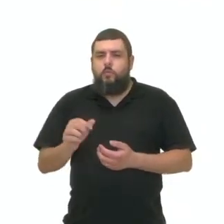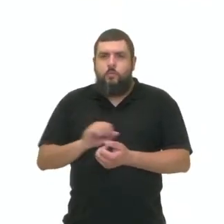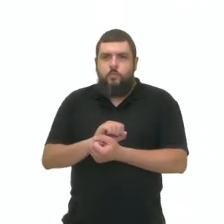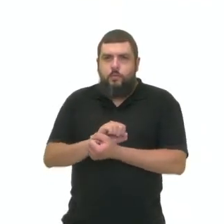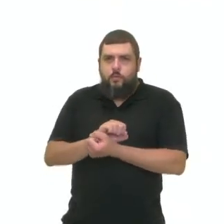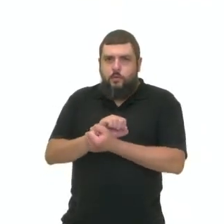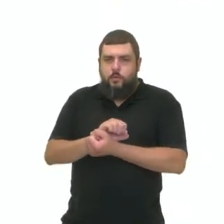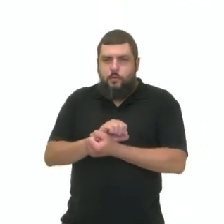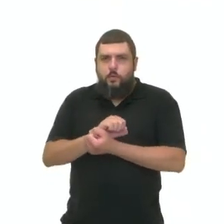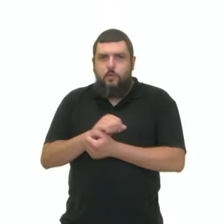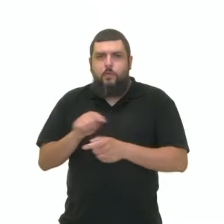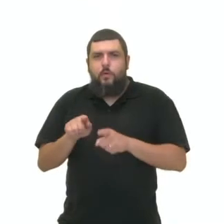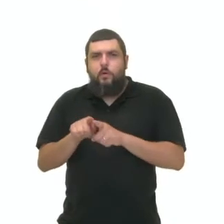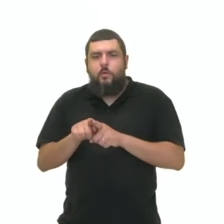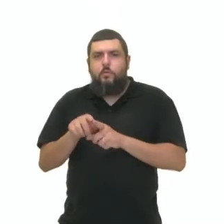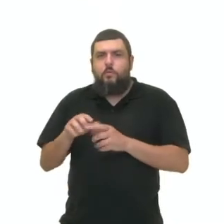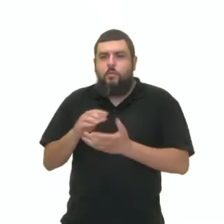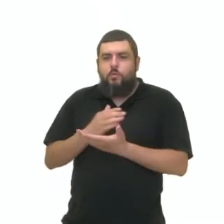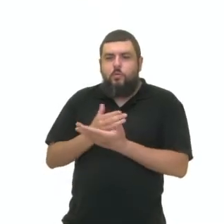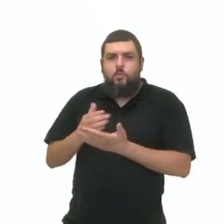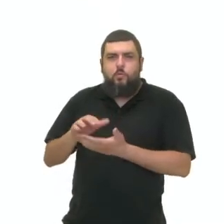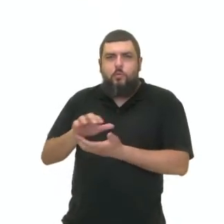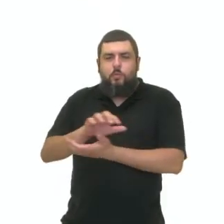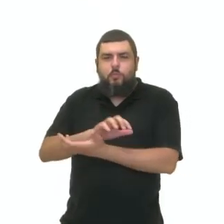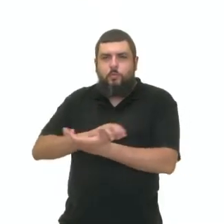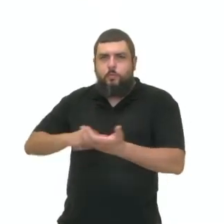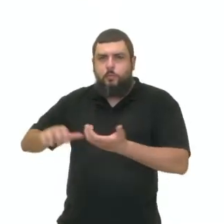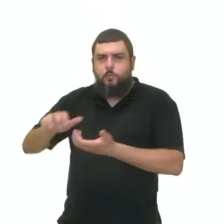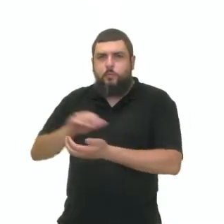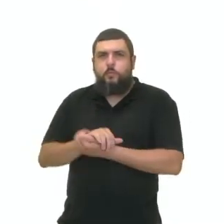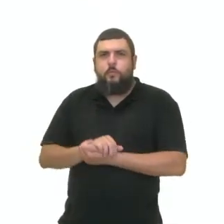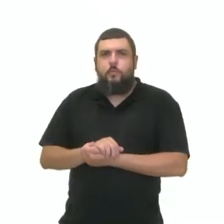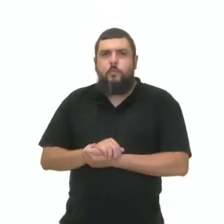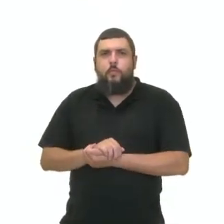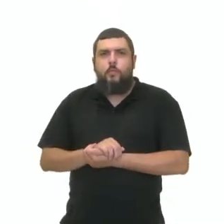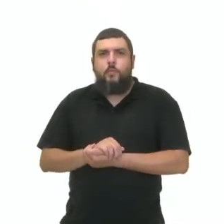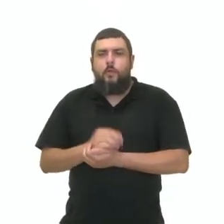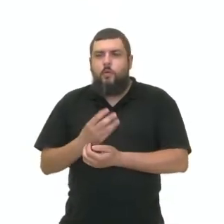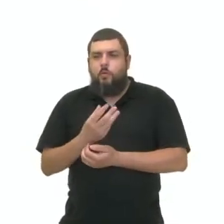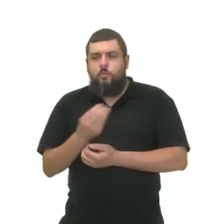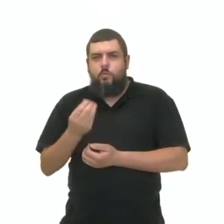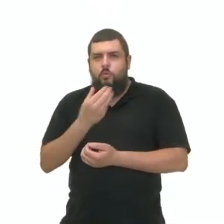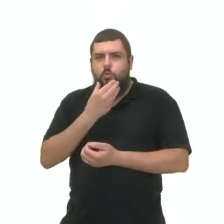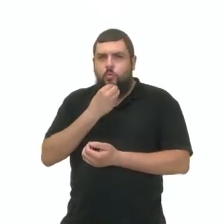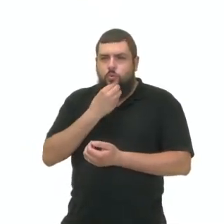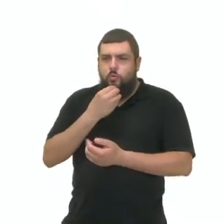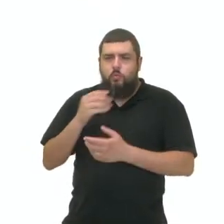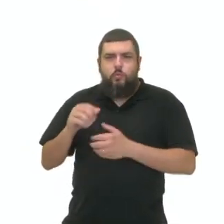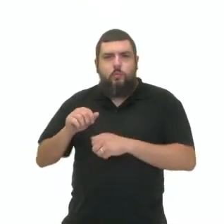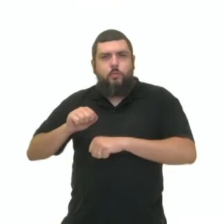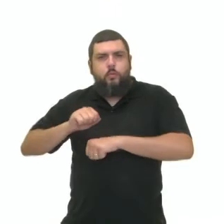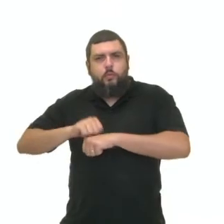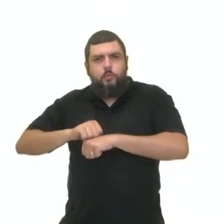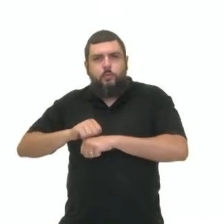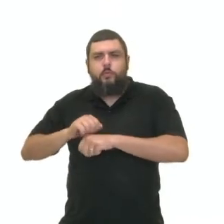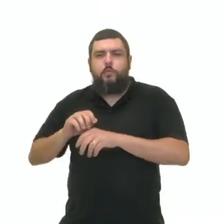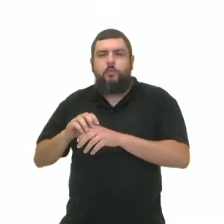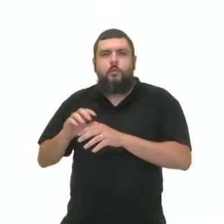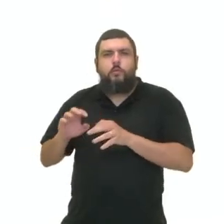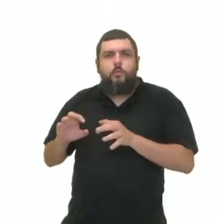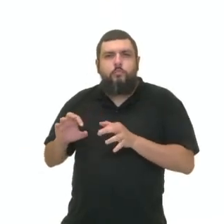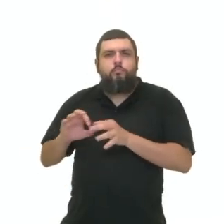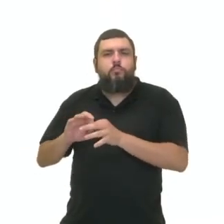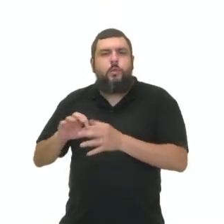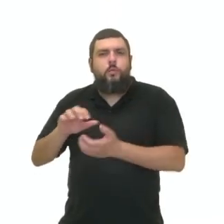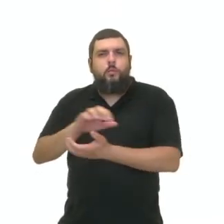em 73 a.C. uma grande revolta. Milhares de escravizados e homens livres, pobres, aderiram à rebelião. Chegou a